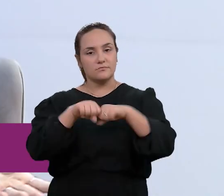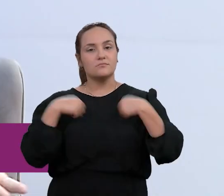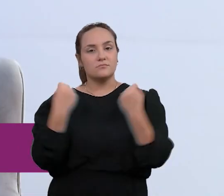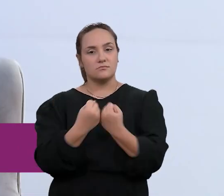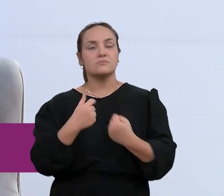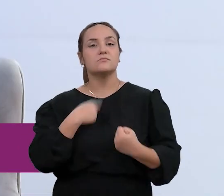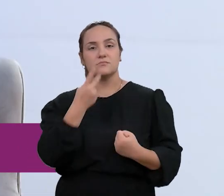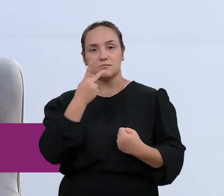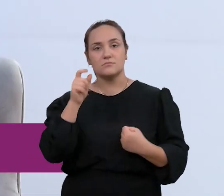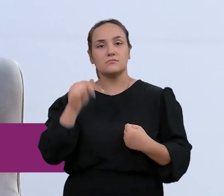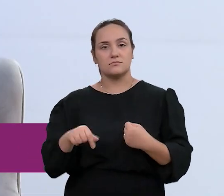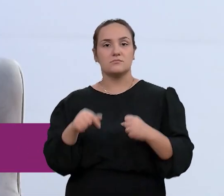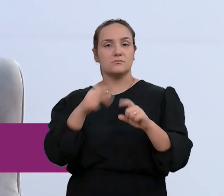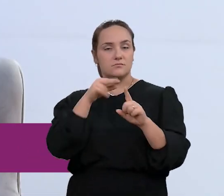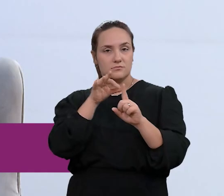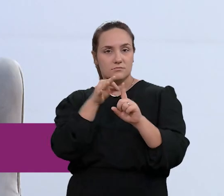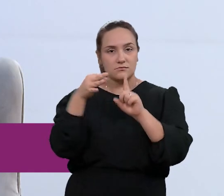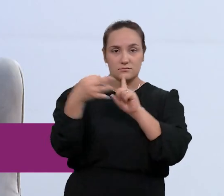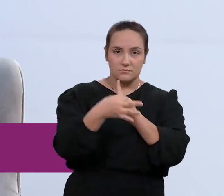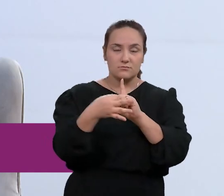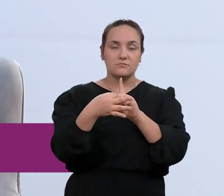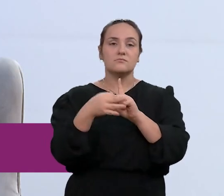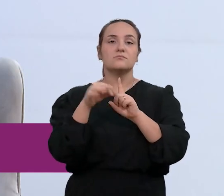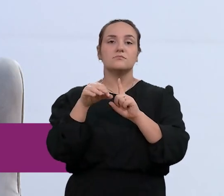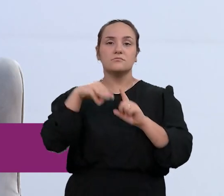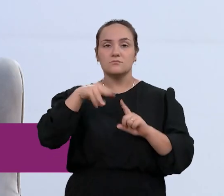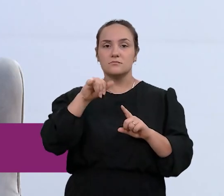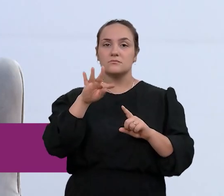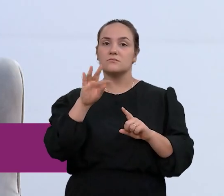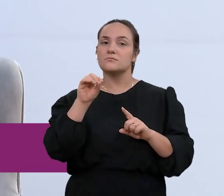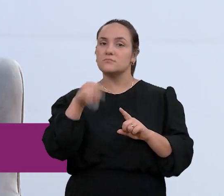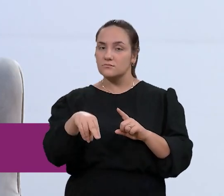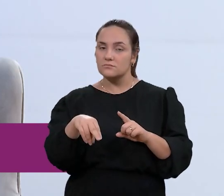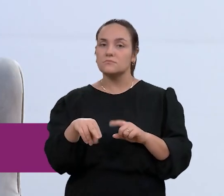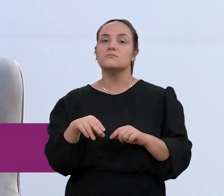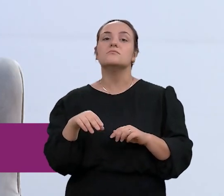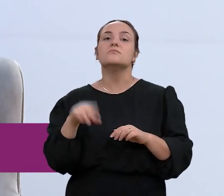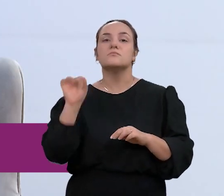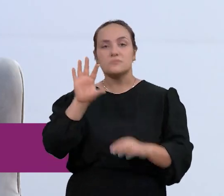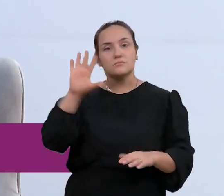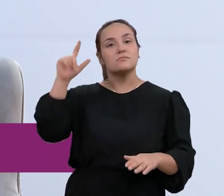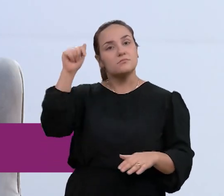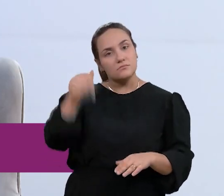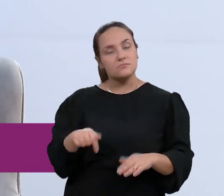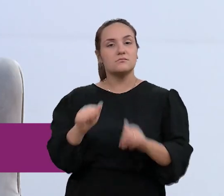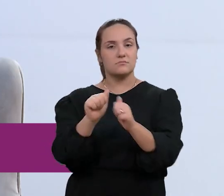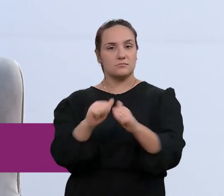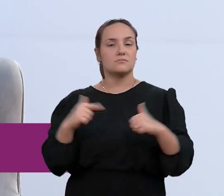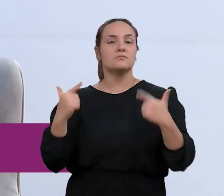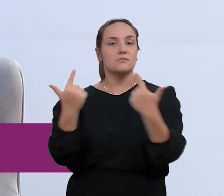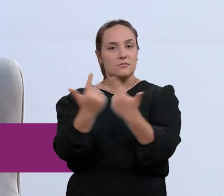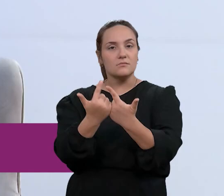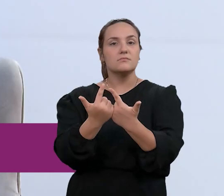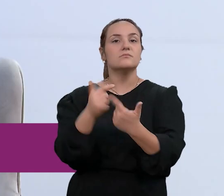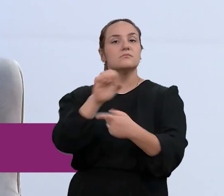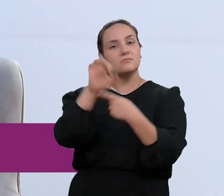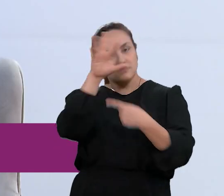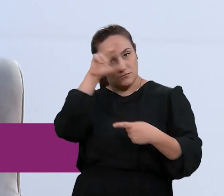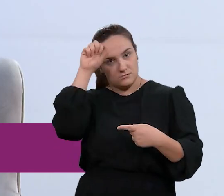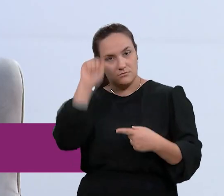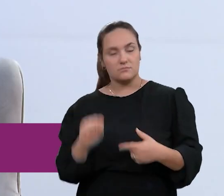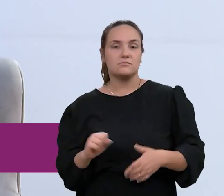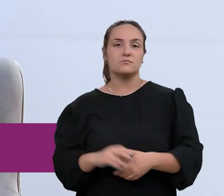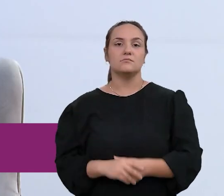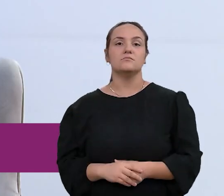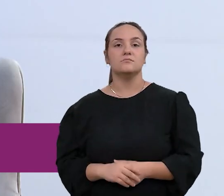seminário que nós estamos falando aqui no perspectiva e que o Milton veio aqui no estúdio comentar com a gente foi realizado aqui na Assembleia